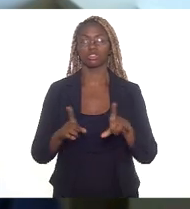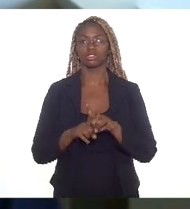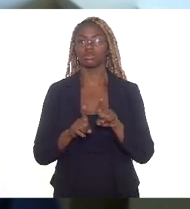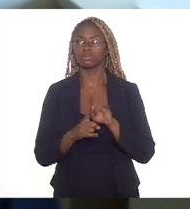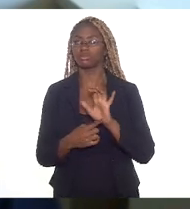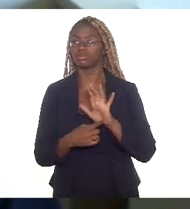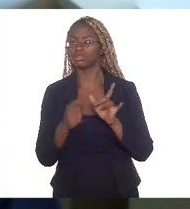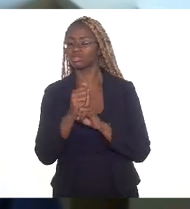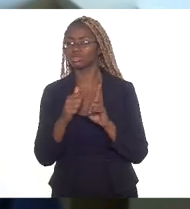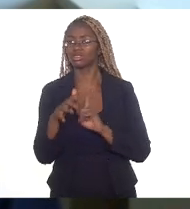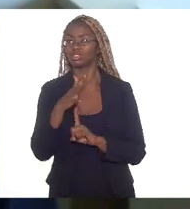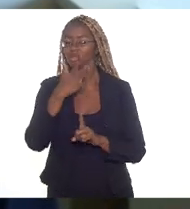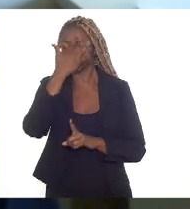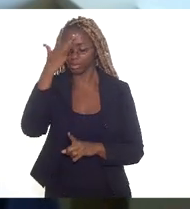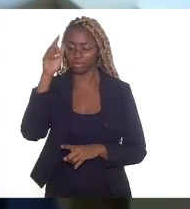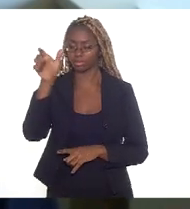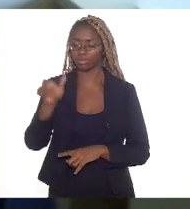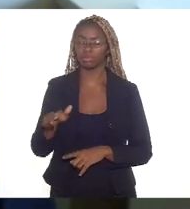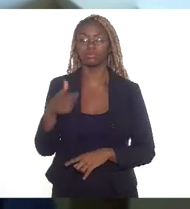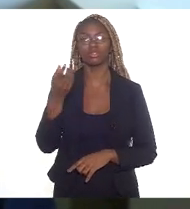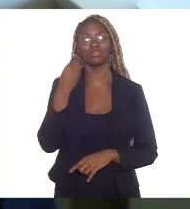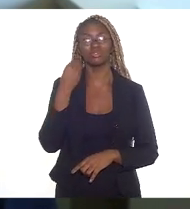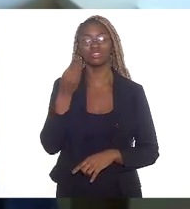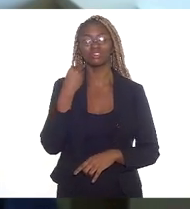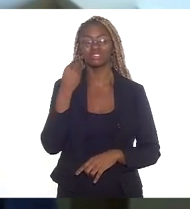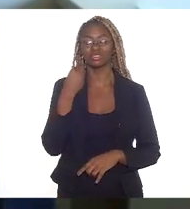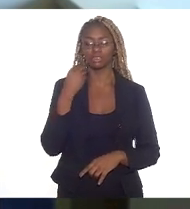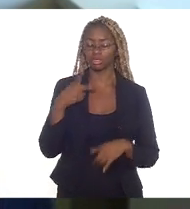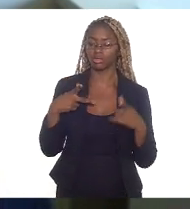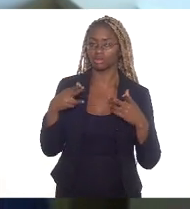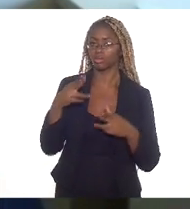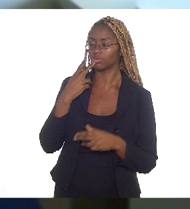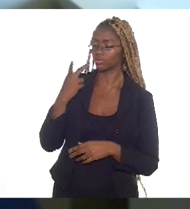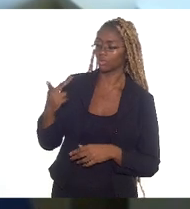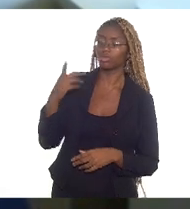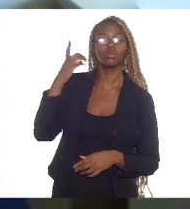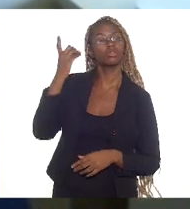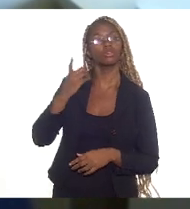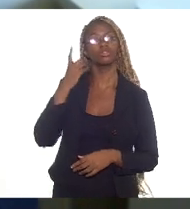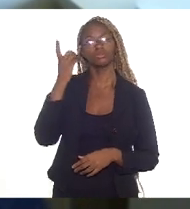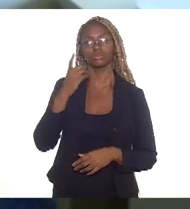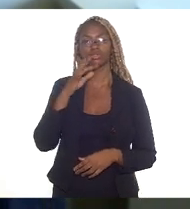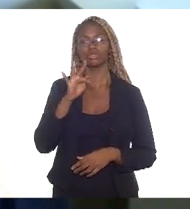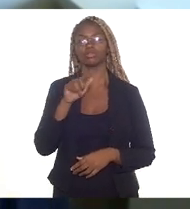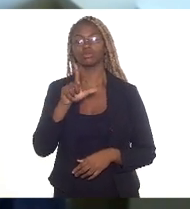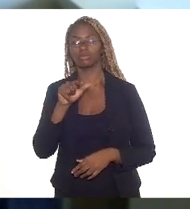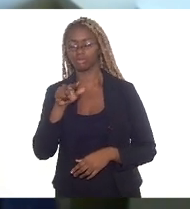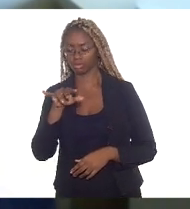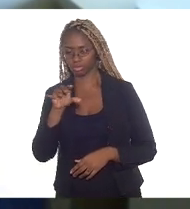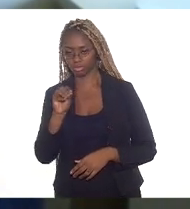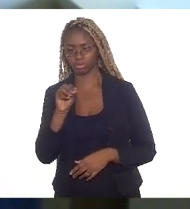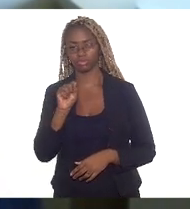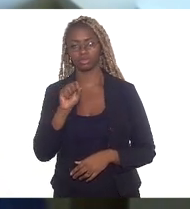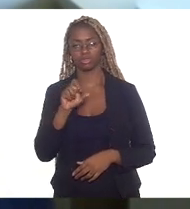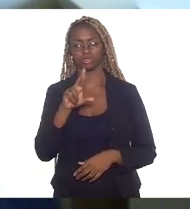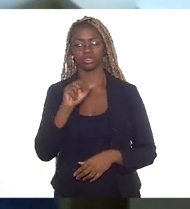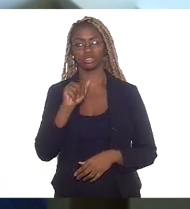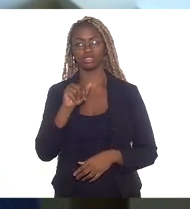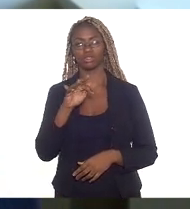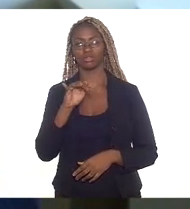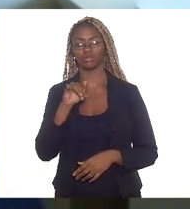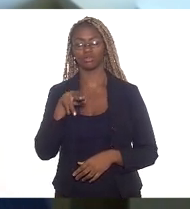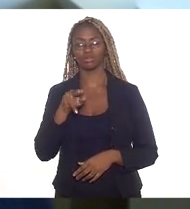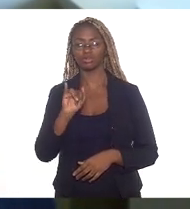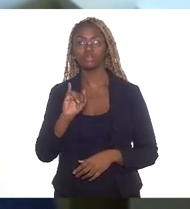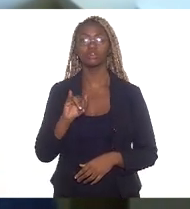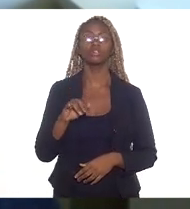de pessoas muito fragilizadas, que, como bem disse o deputado Flávio Serafini, muitas vezes